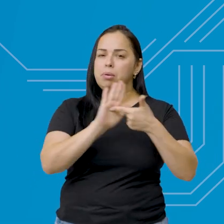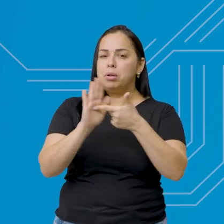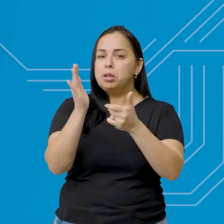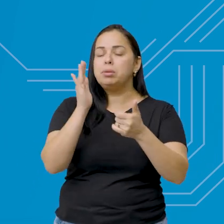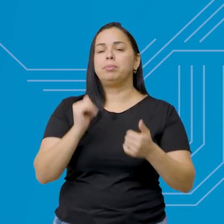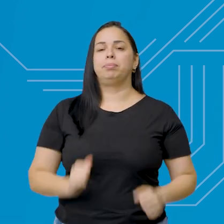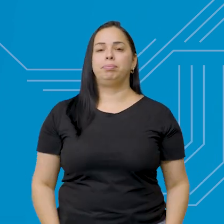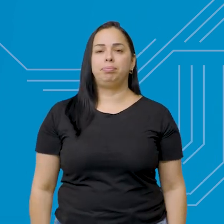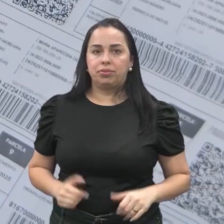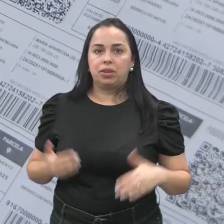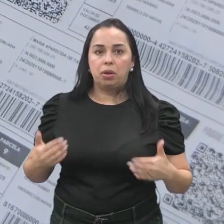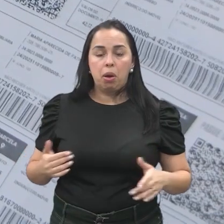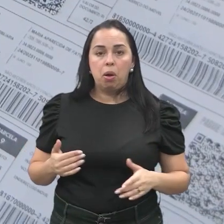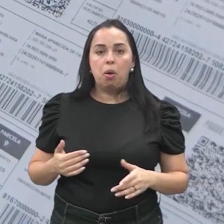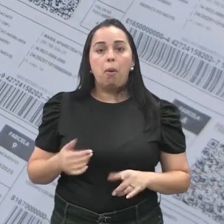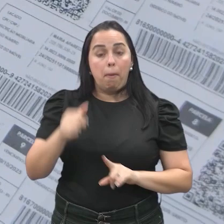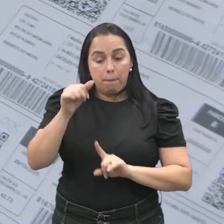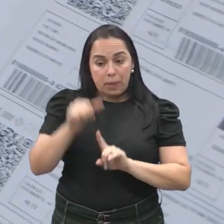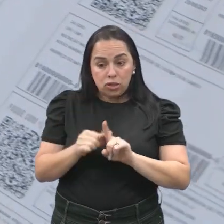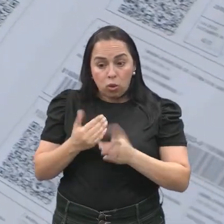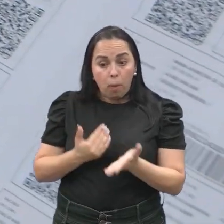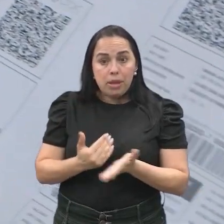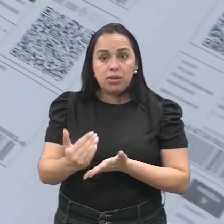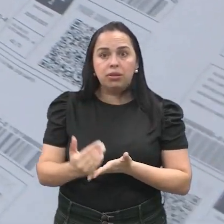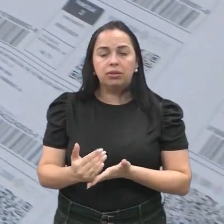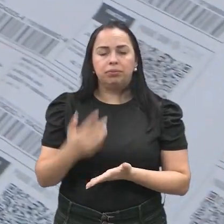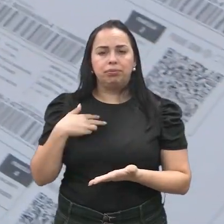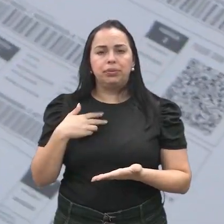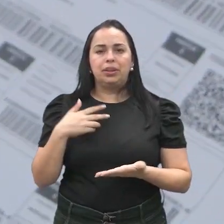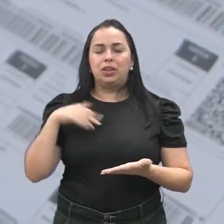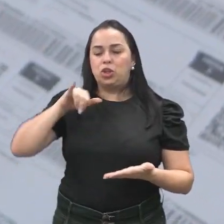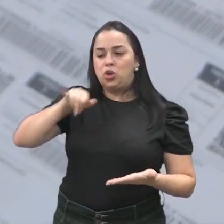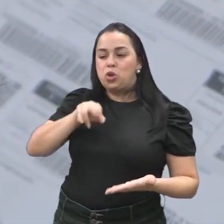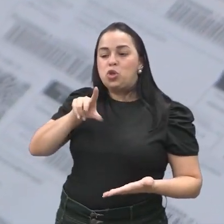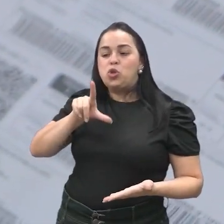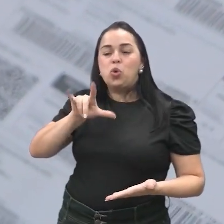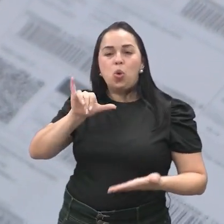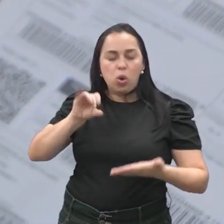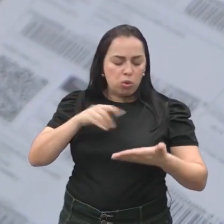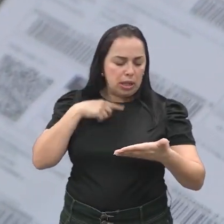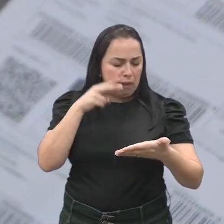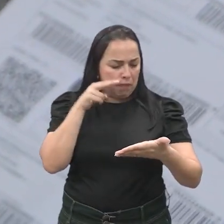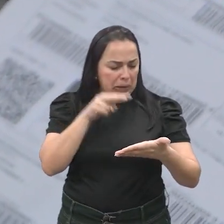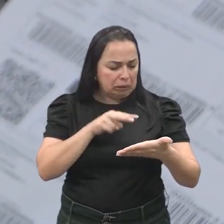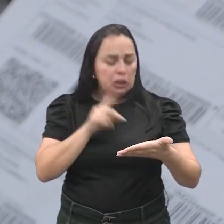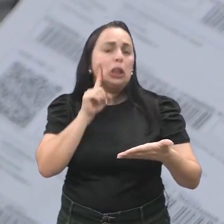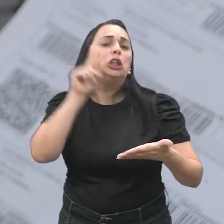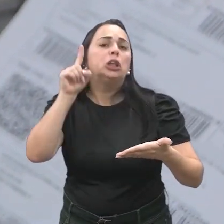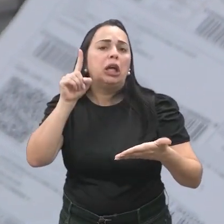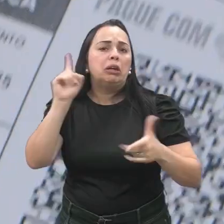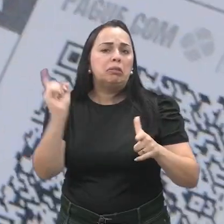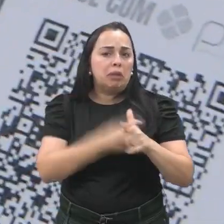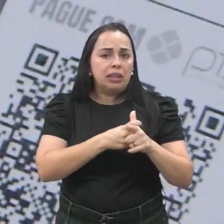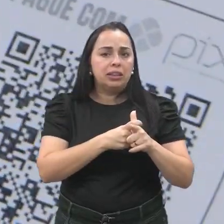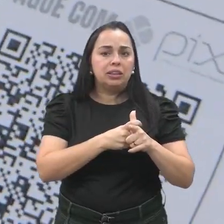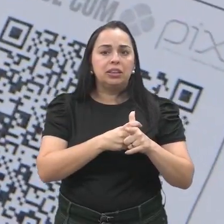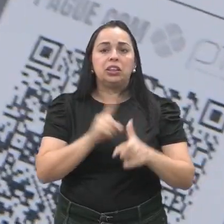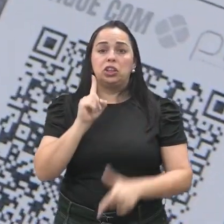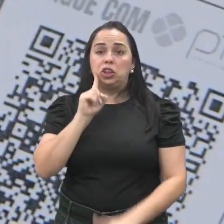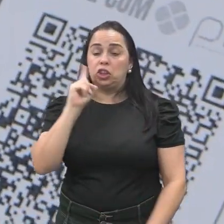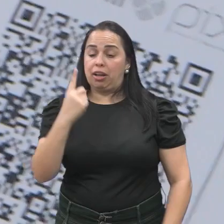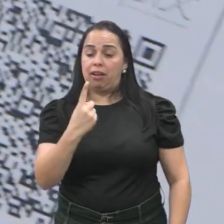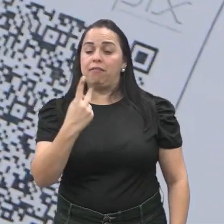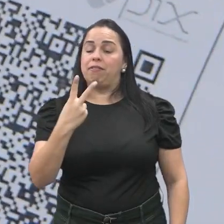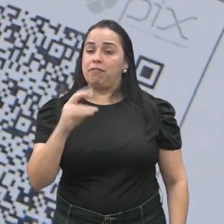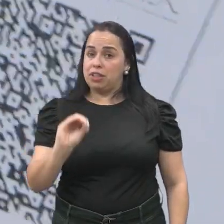dúvidas sobre o IPTU. O mês acabou de começar e o seu Júlio já está de olho na data de pagamento das contas. O IPTU vence